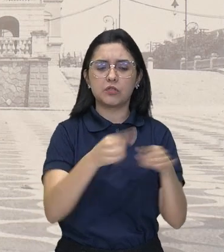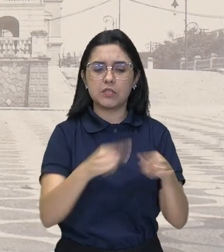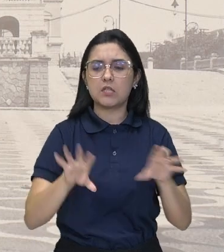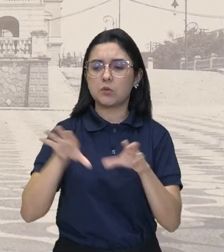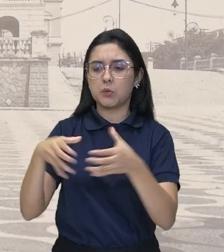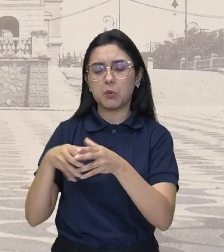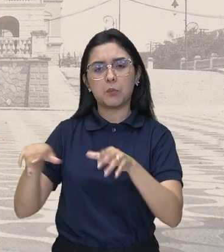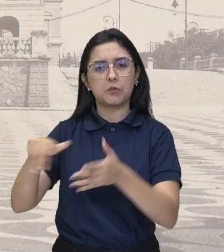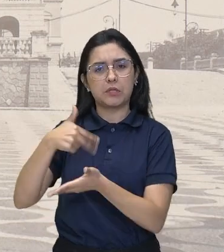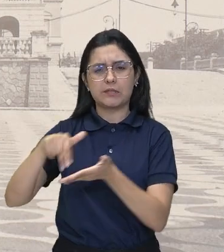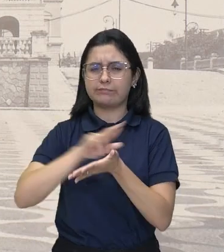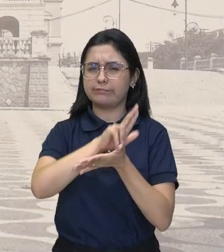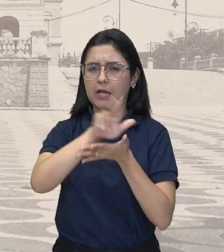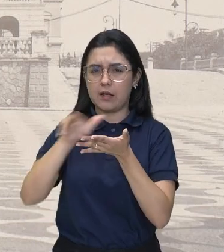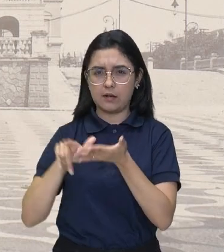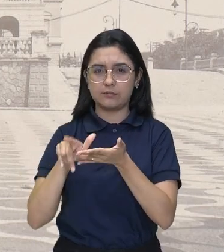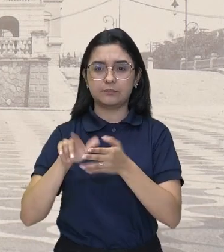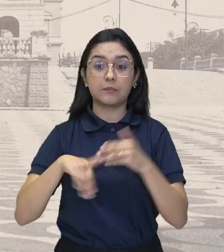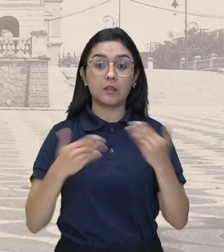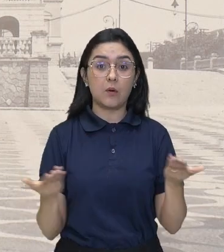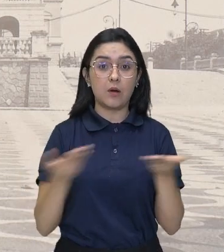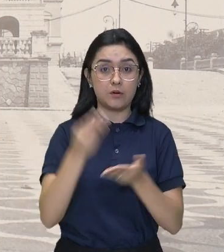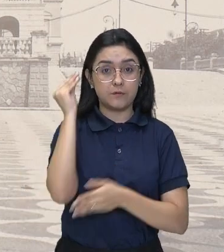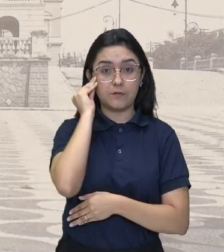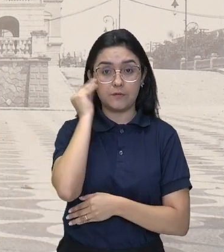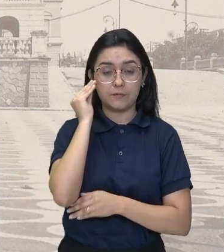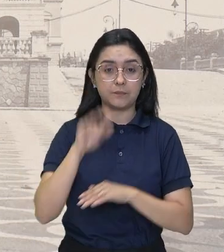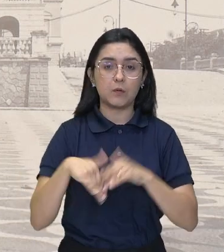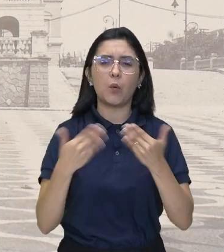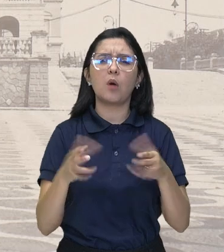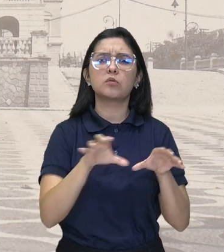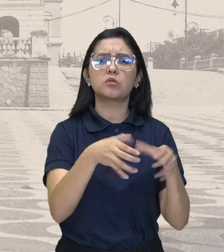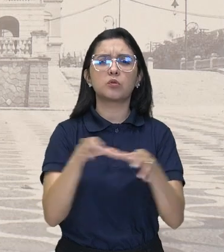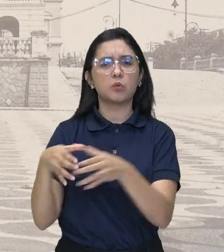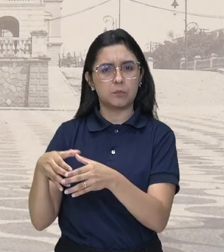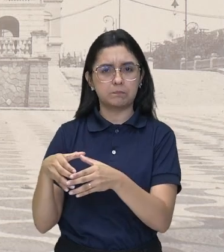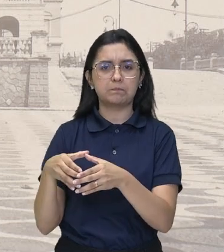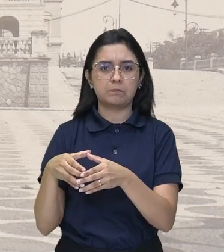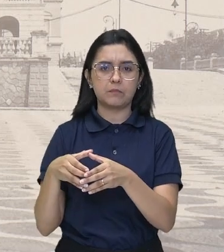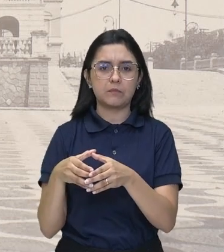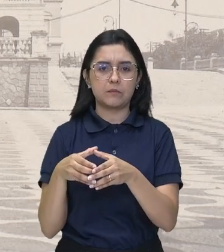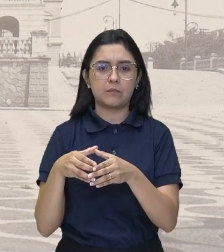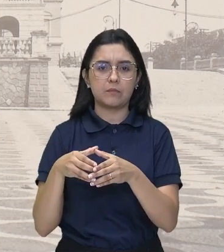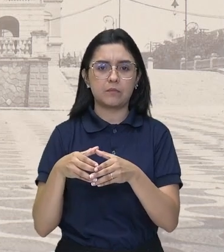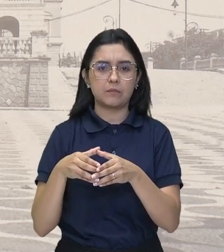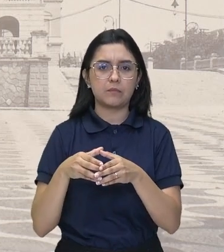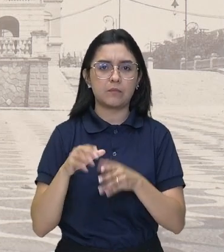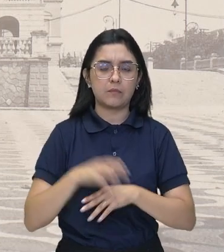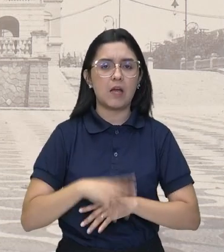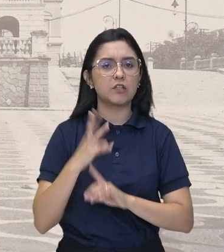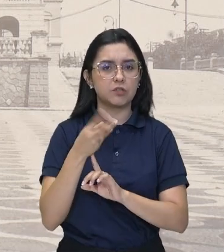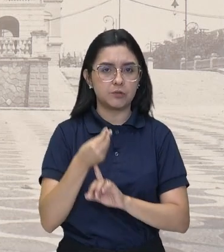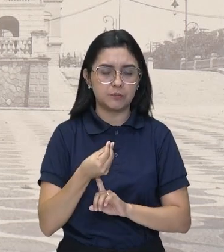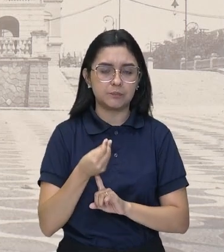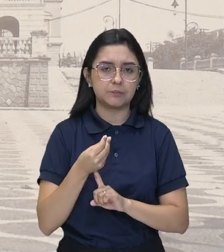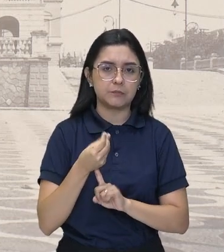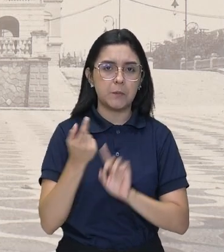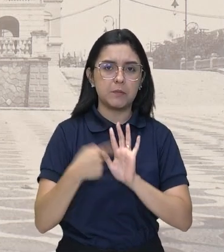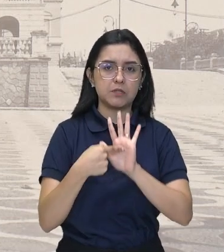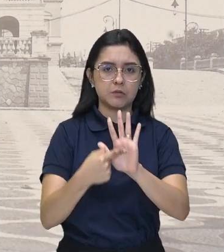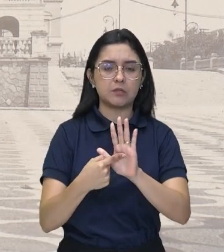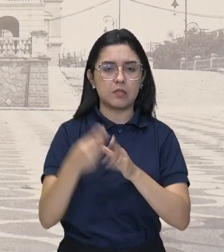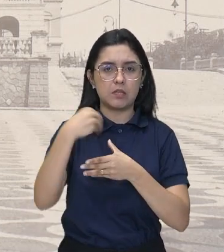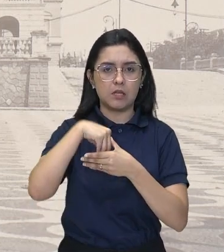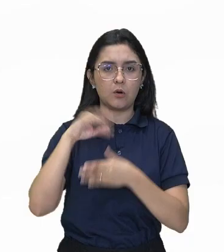dança e etc. E agora nós vamos ver esses grupos que fazem parte da questão da apresentação do